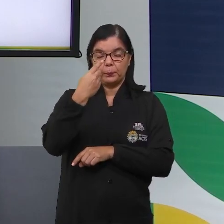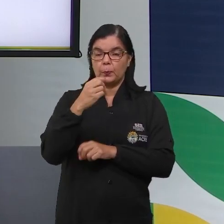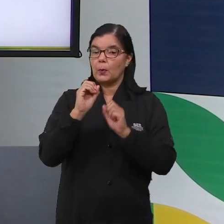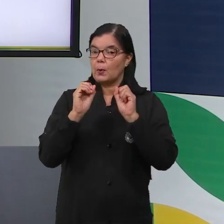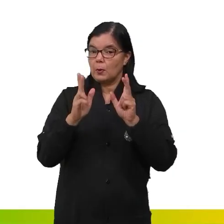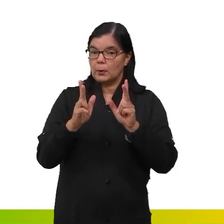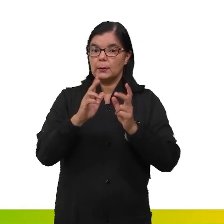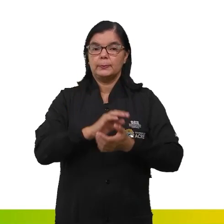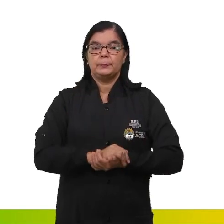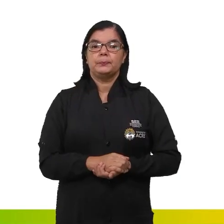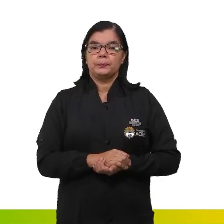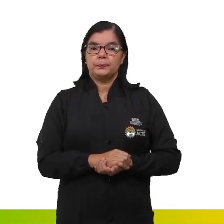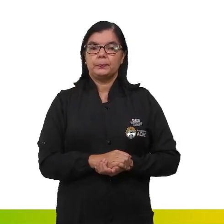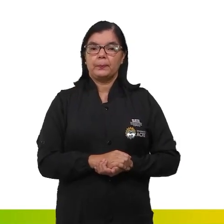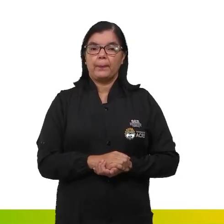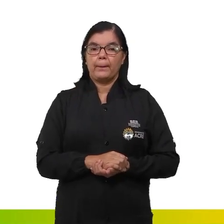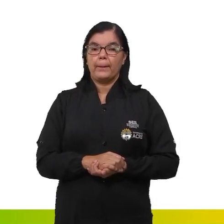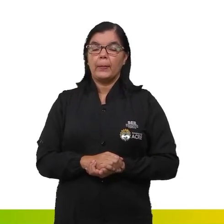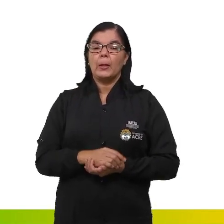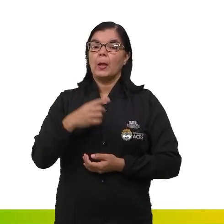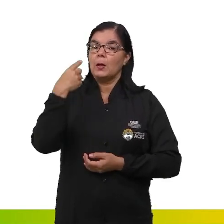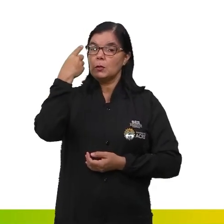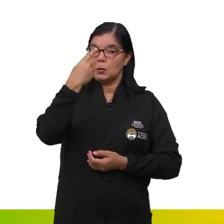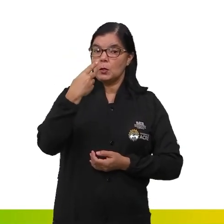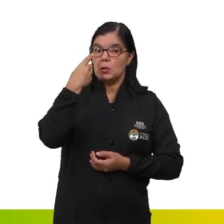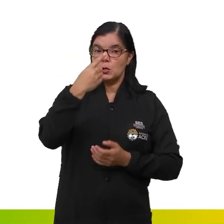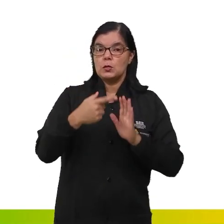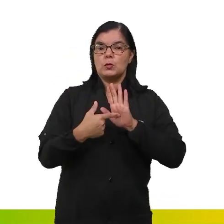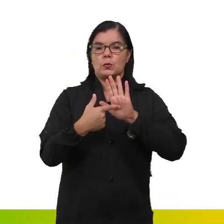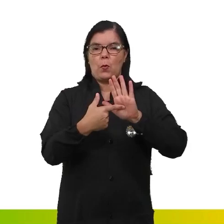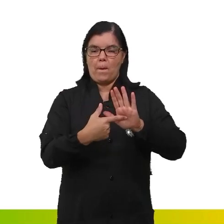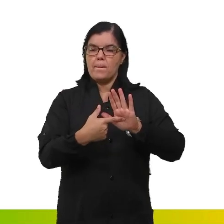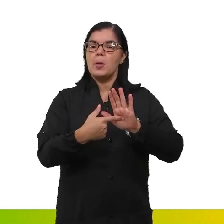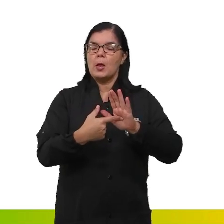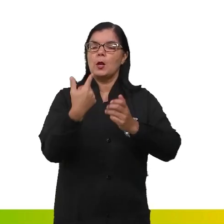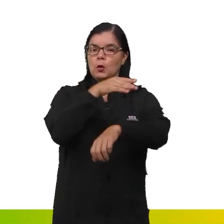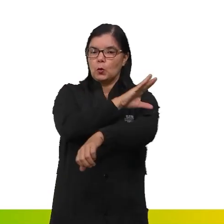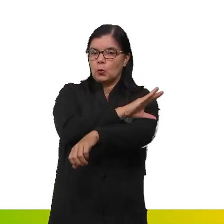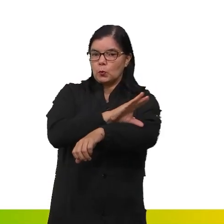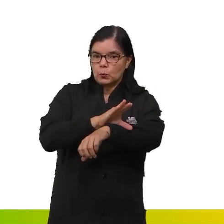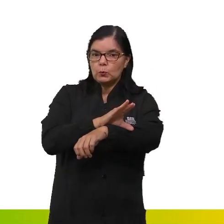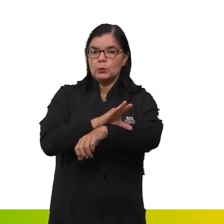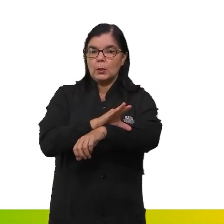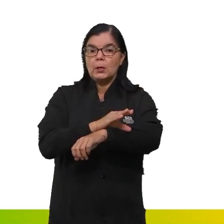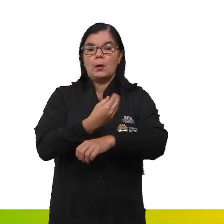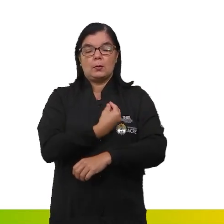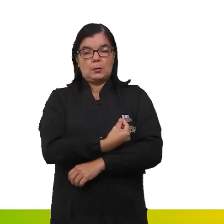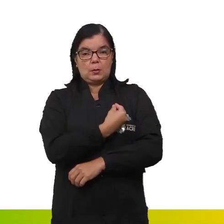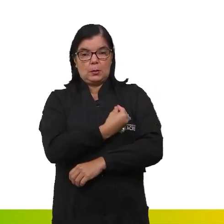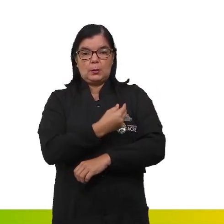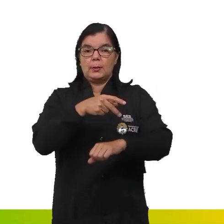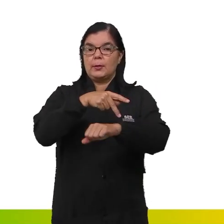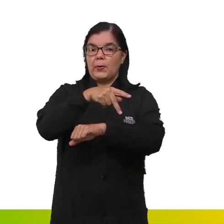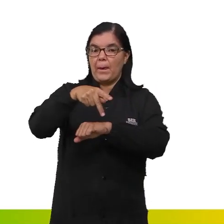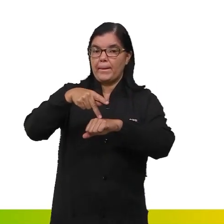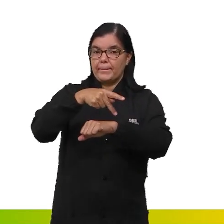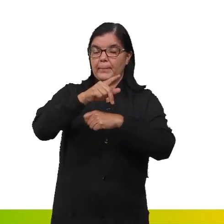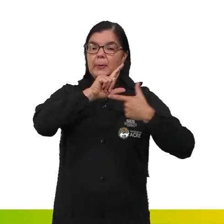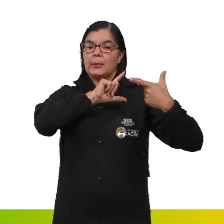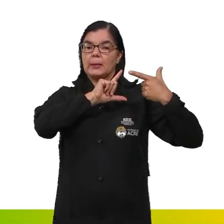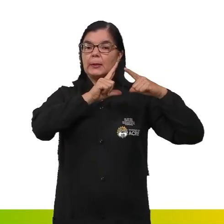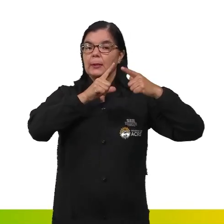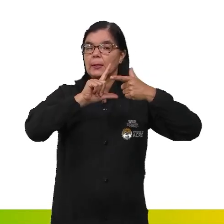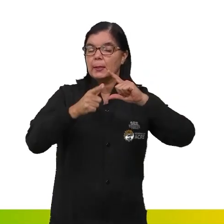Ok? Vamos lá. O espanhol se destaca pela sua força cultural e presença em países de grande